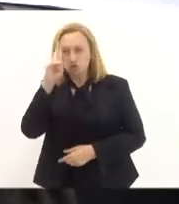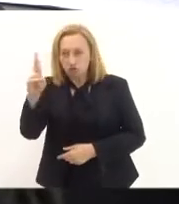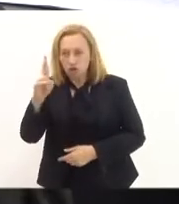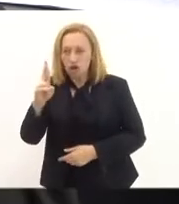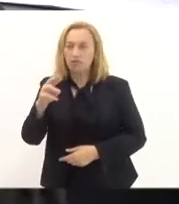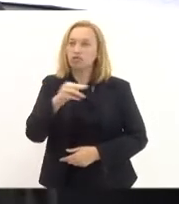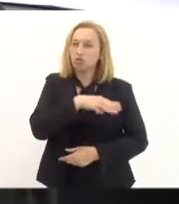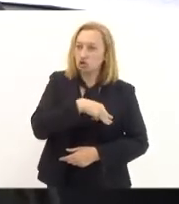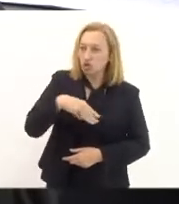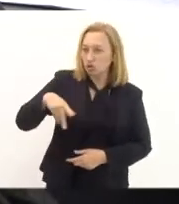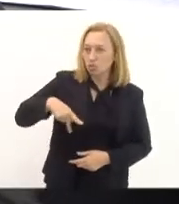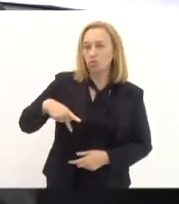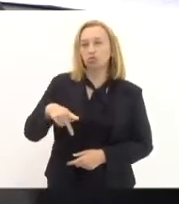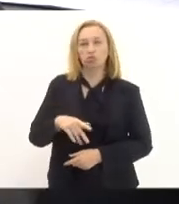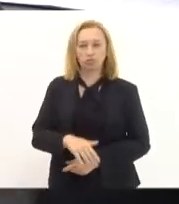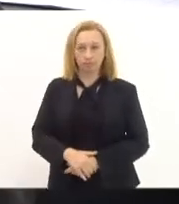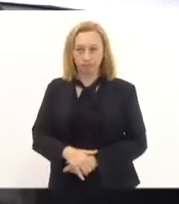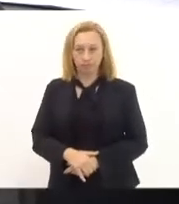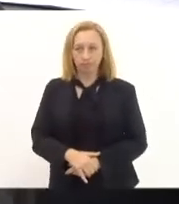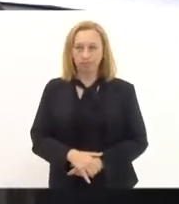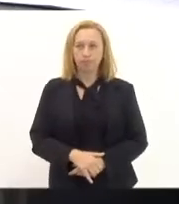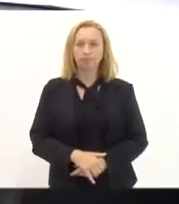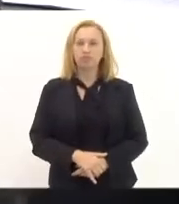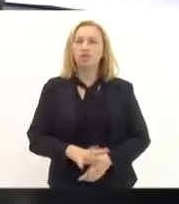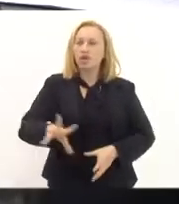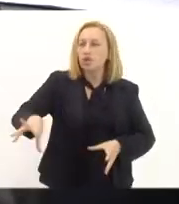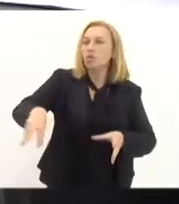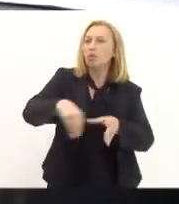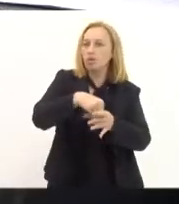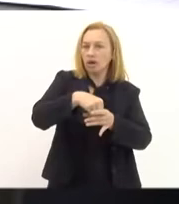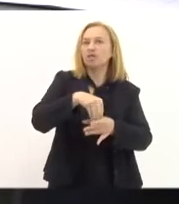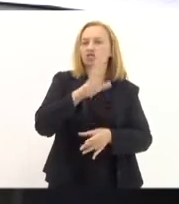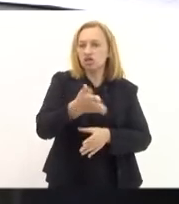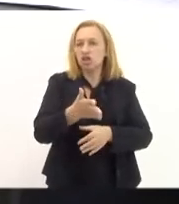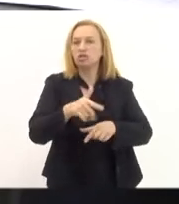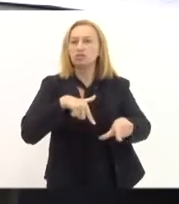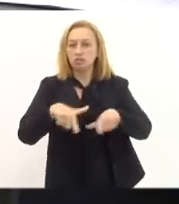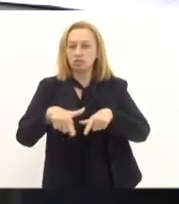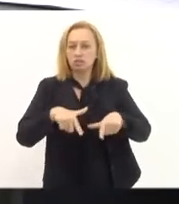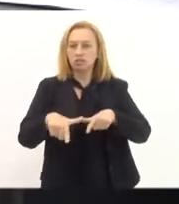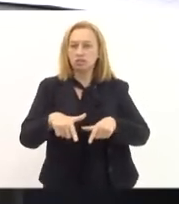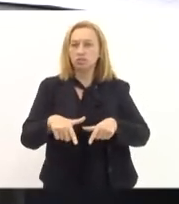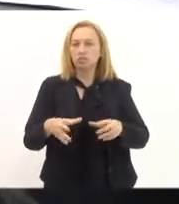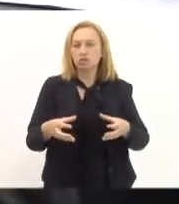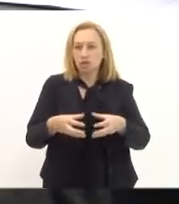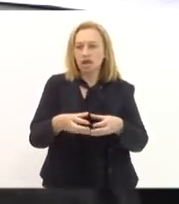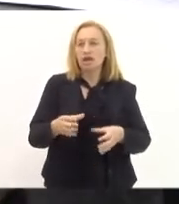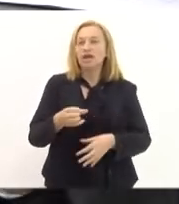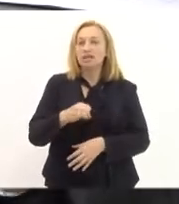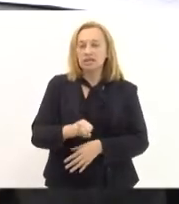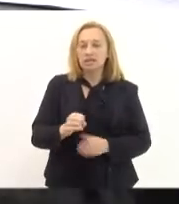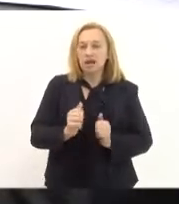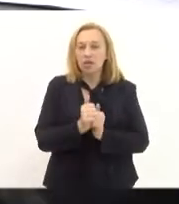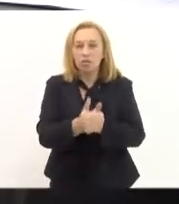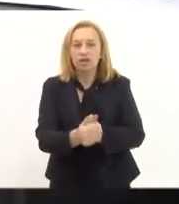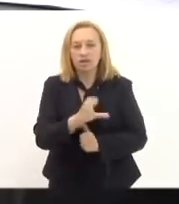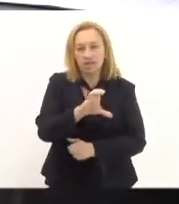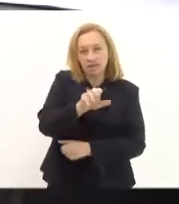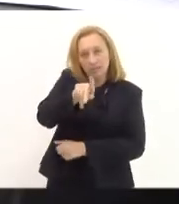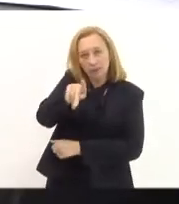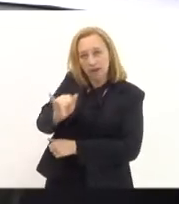do Ministério Público leva tem incorporado nas formas trabalho porque se eles acompanham a CPI